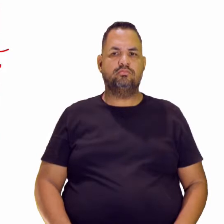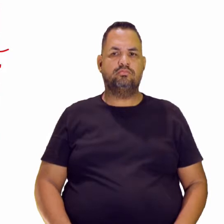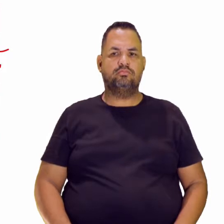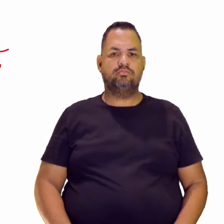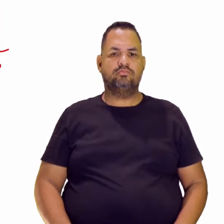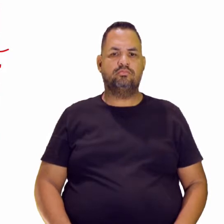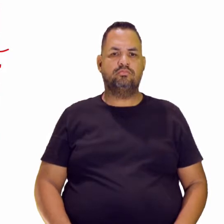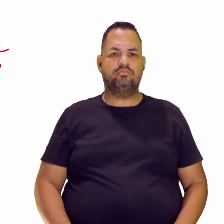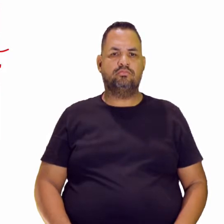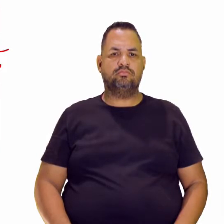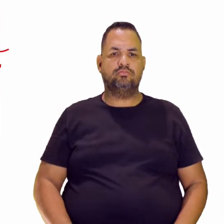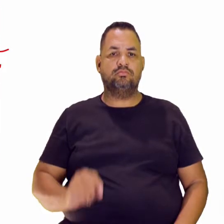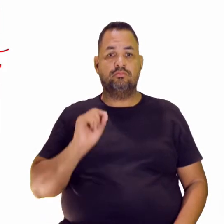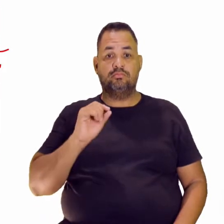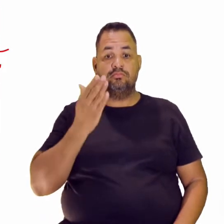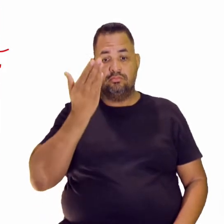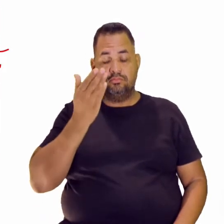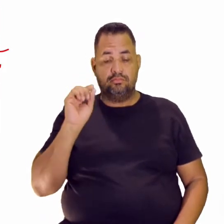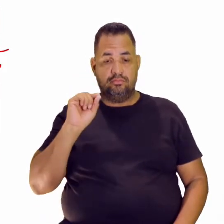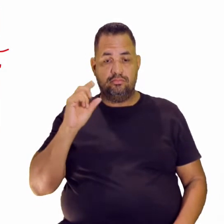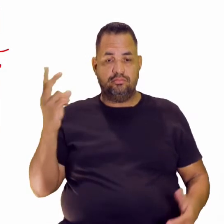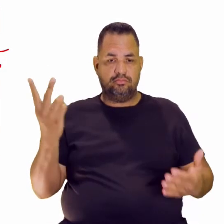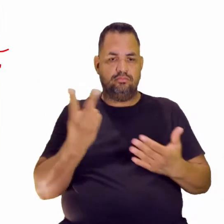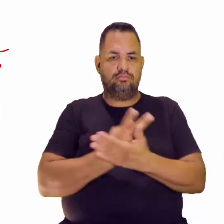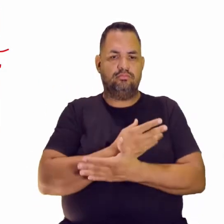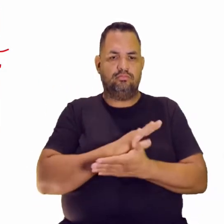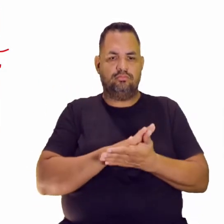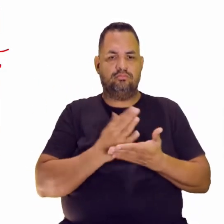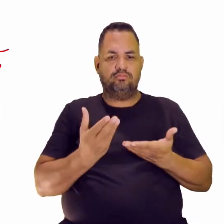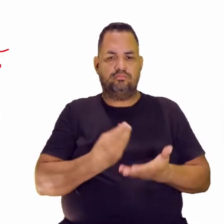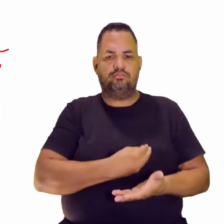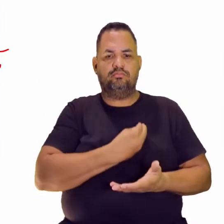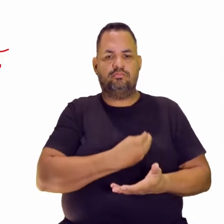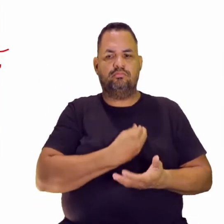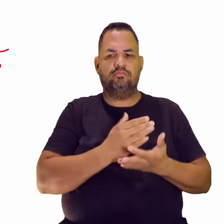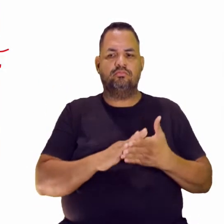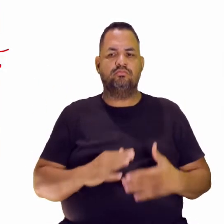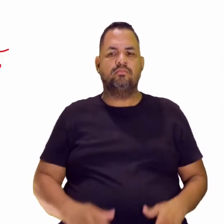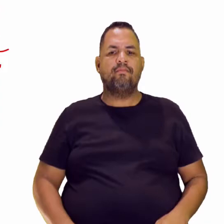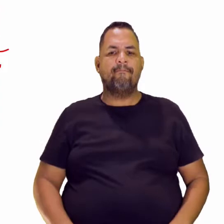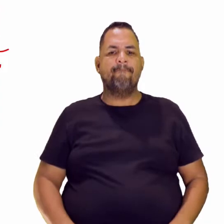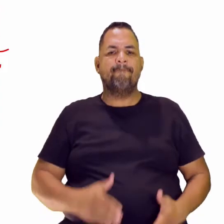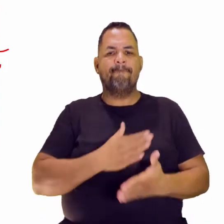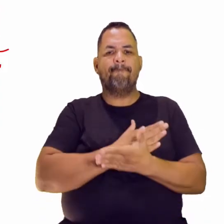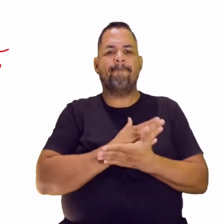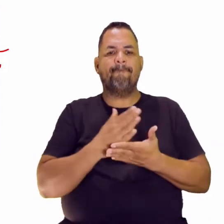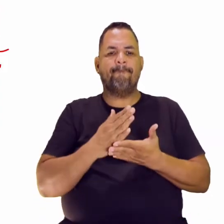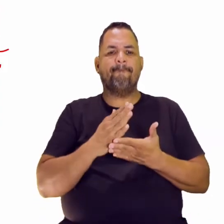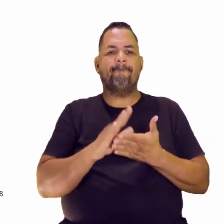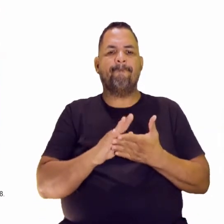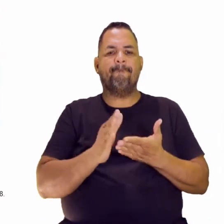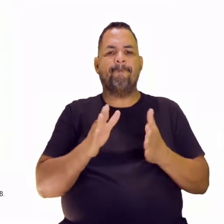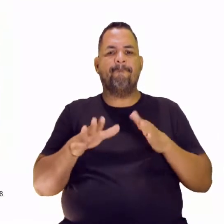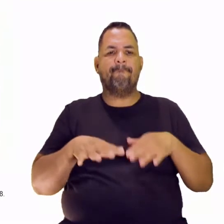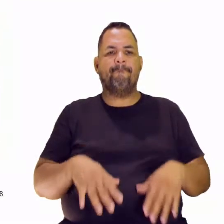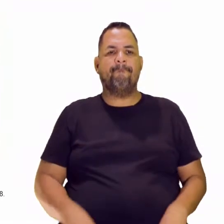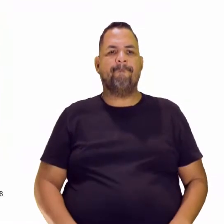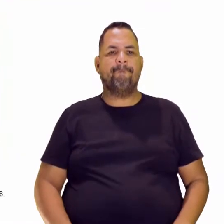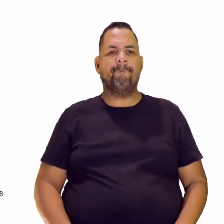Então, era isso que estava acontecendo no momento que começou aí esse movimento,